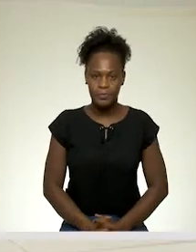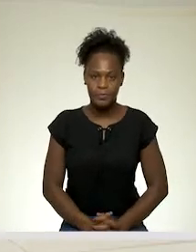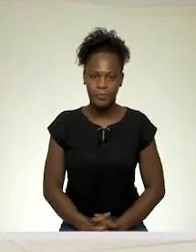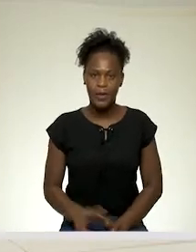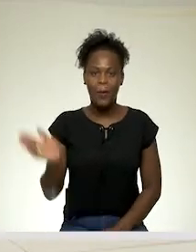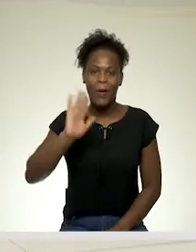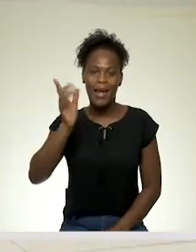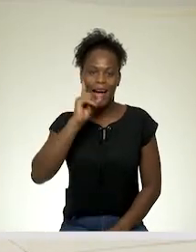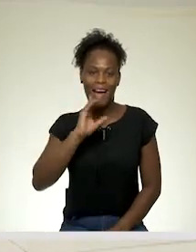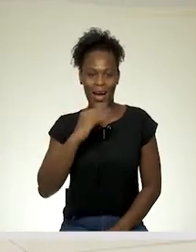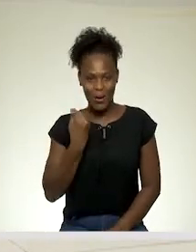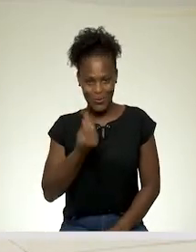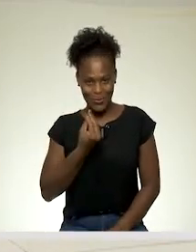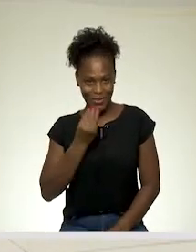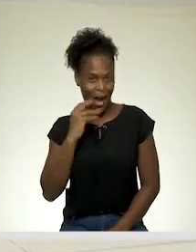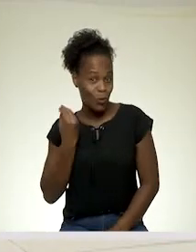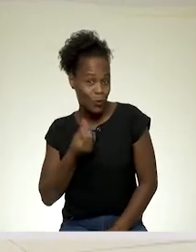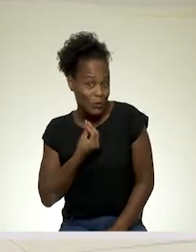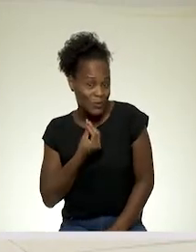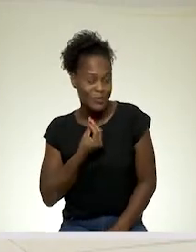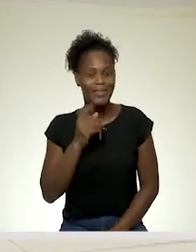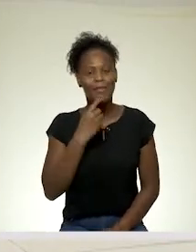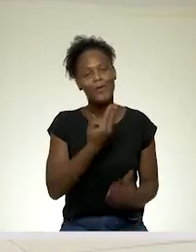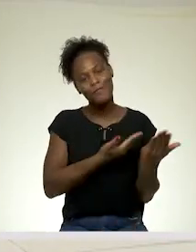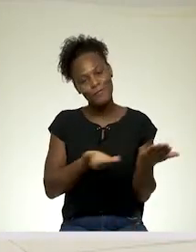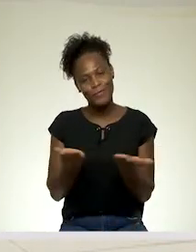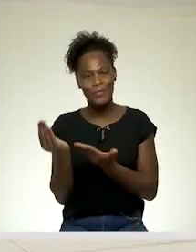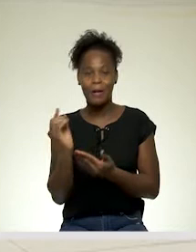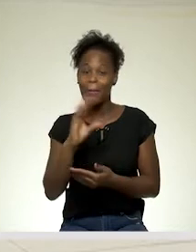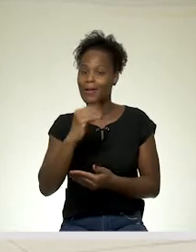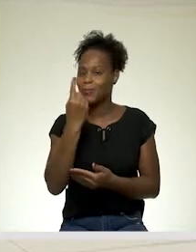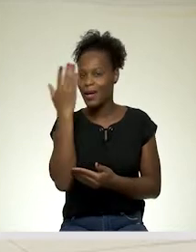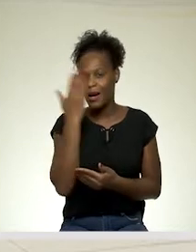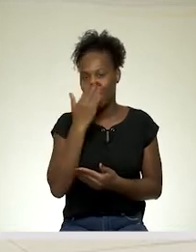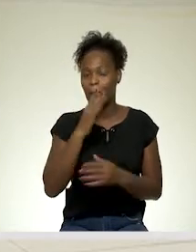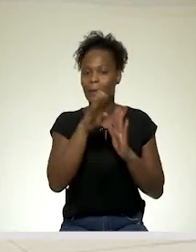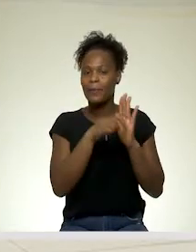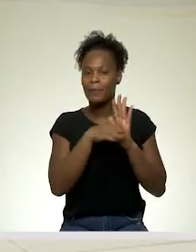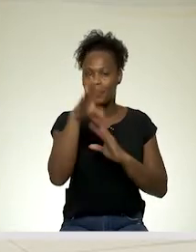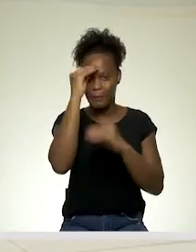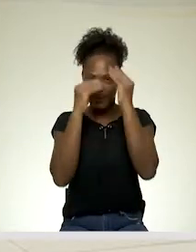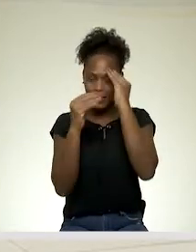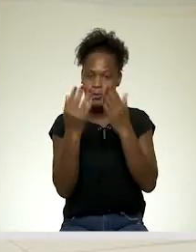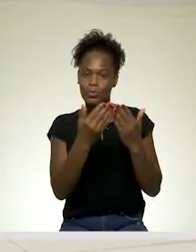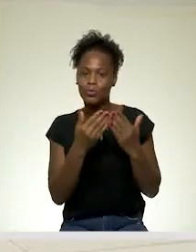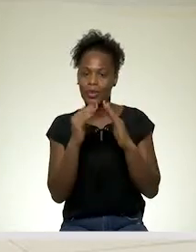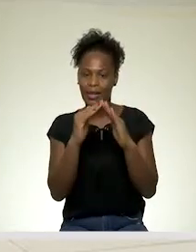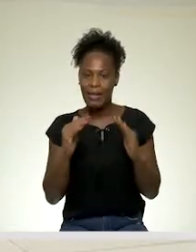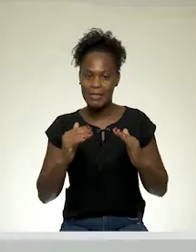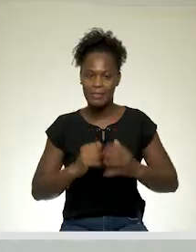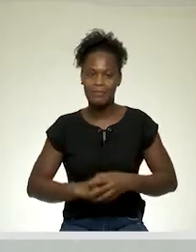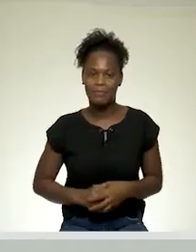Olá, alunas e alunos. Sejam bem-vindos a mais uma aula no programa Aprender e Estudar em